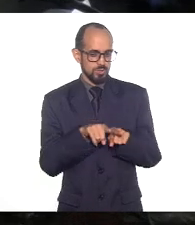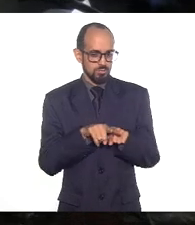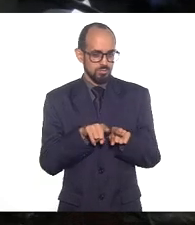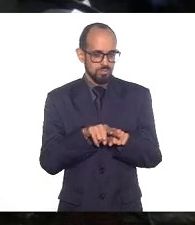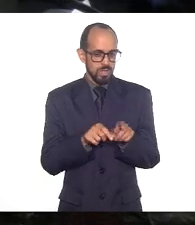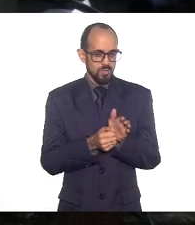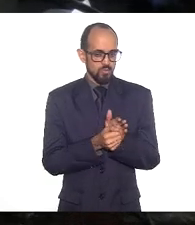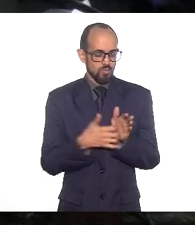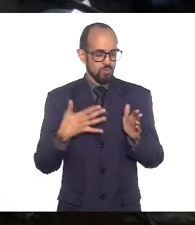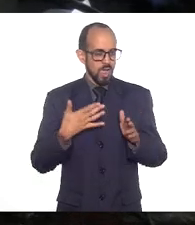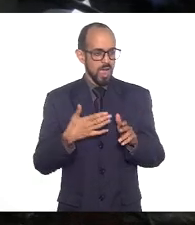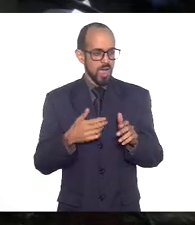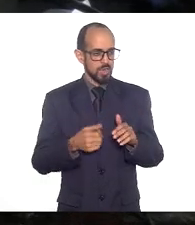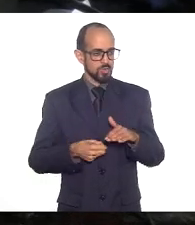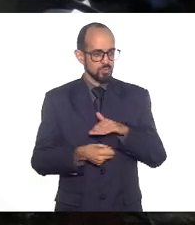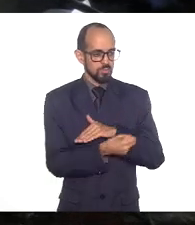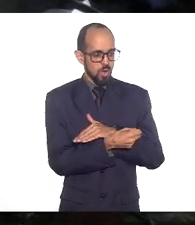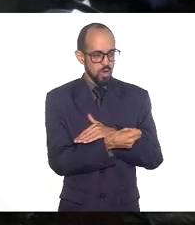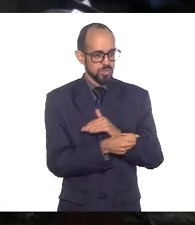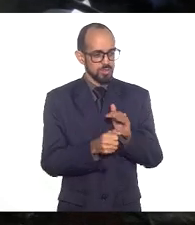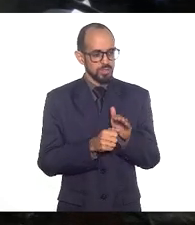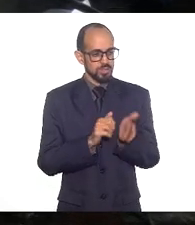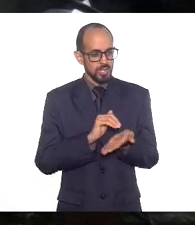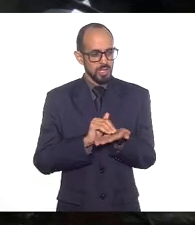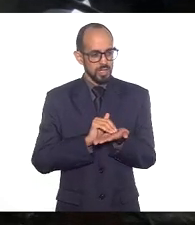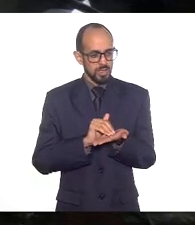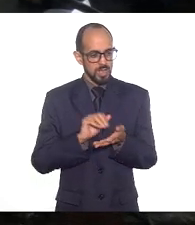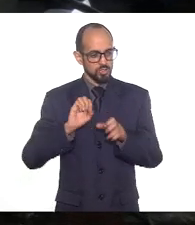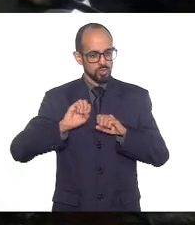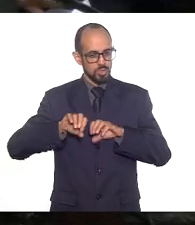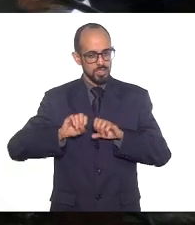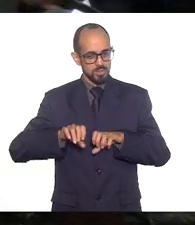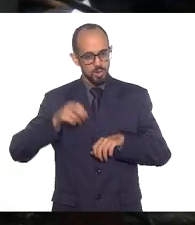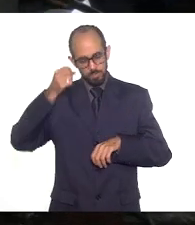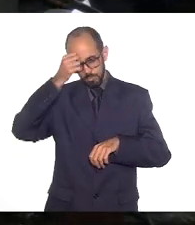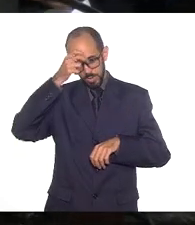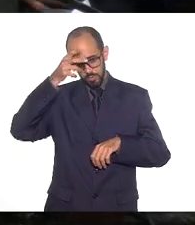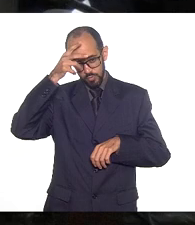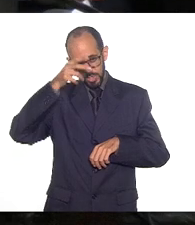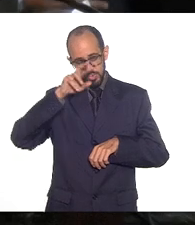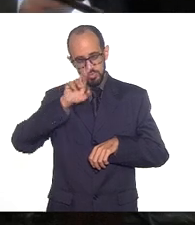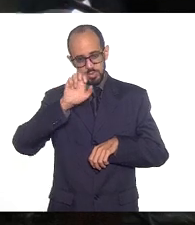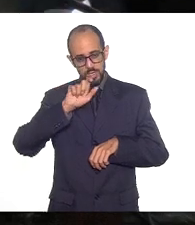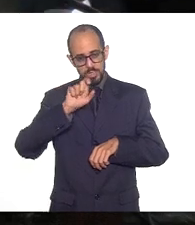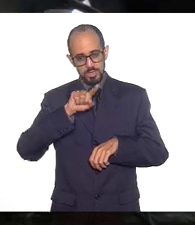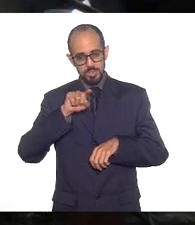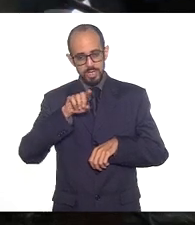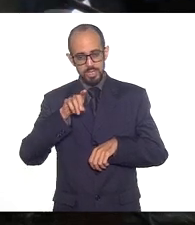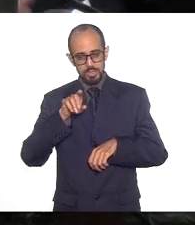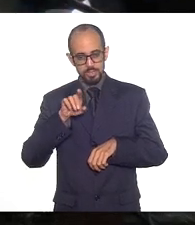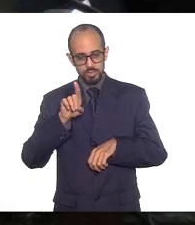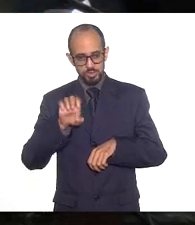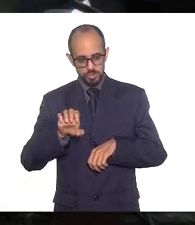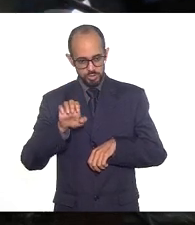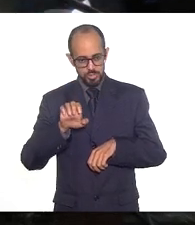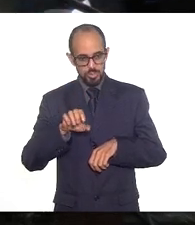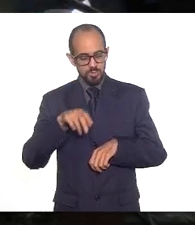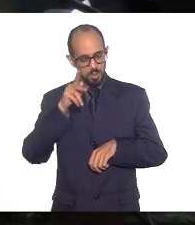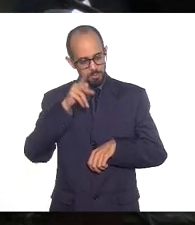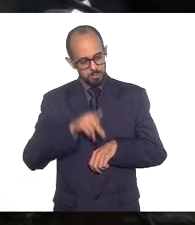povo vários cargos foi secretário Estadual de Educação prefeito da cidade de Resende pessoa